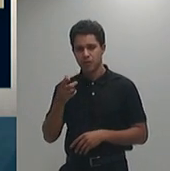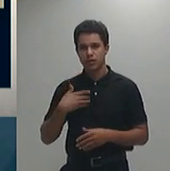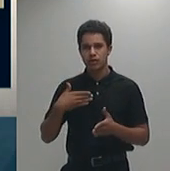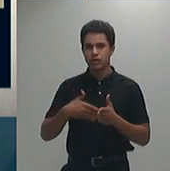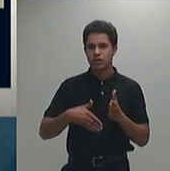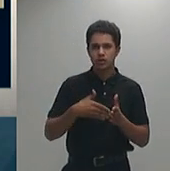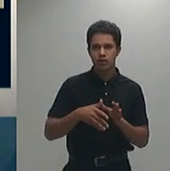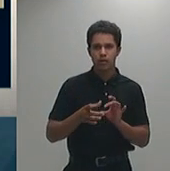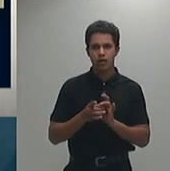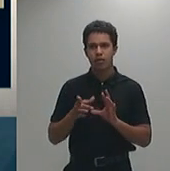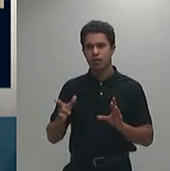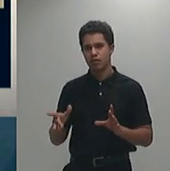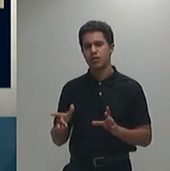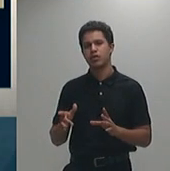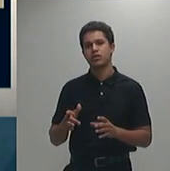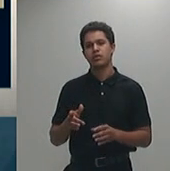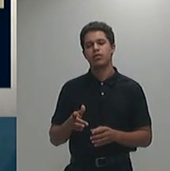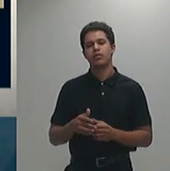assemblear